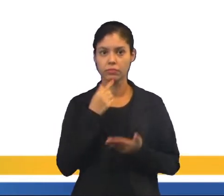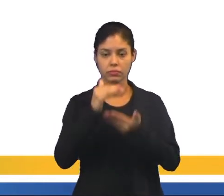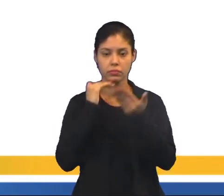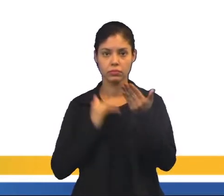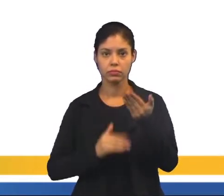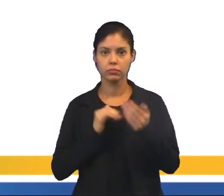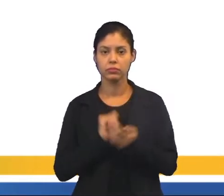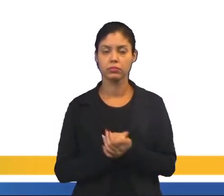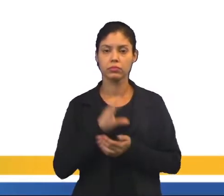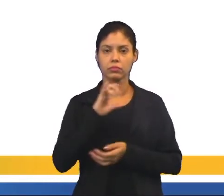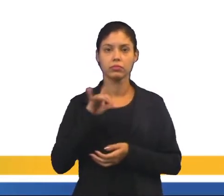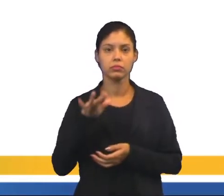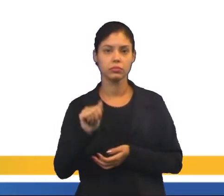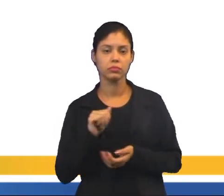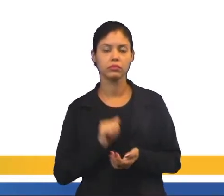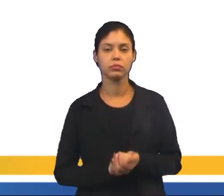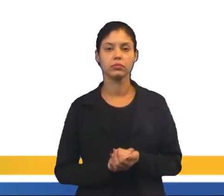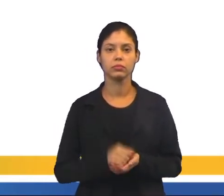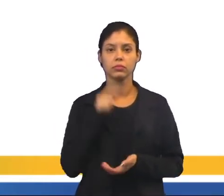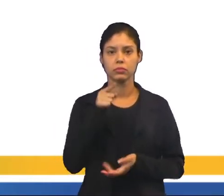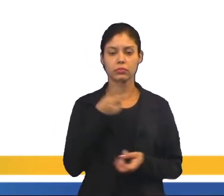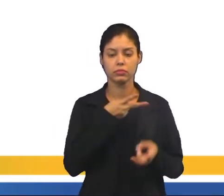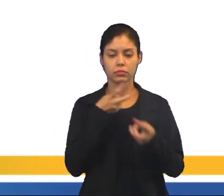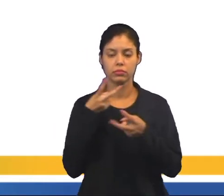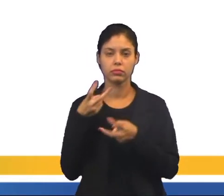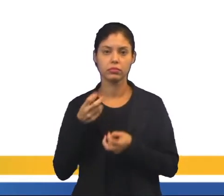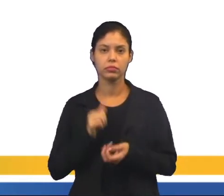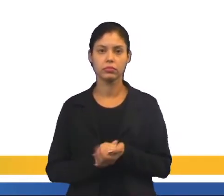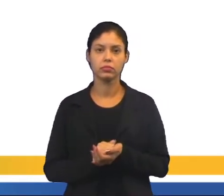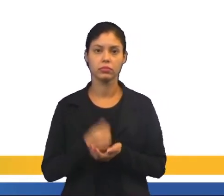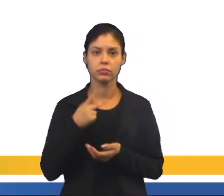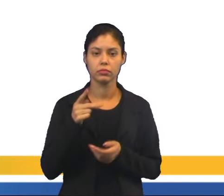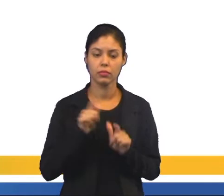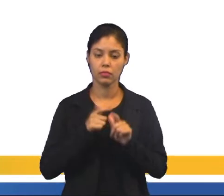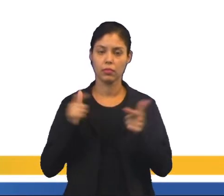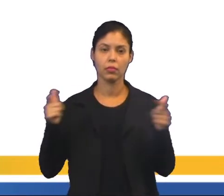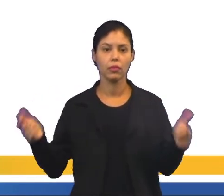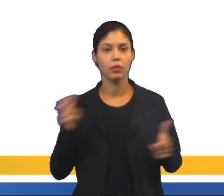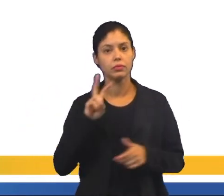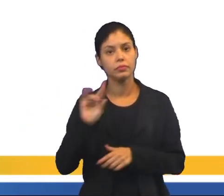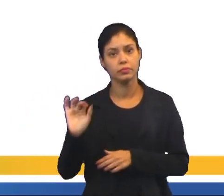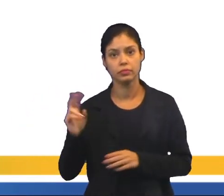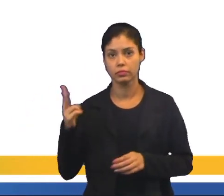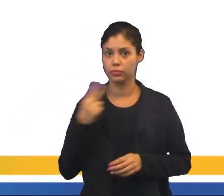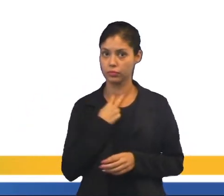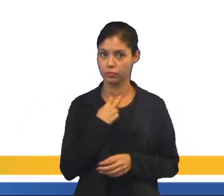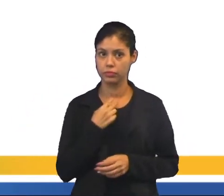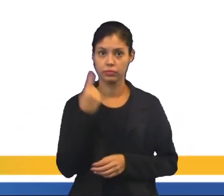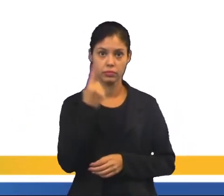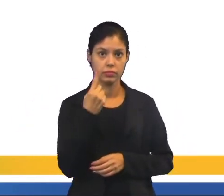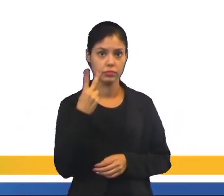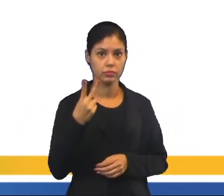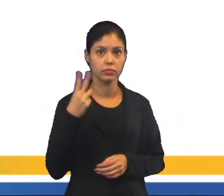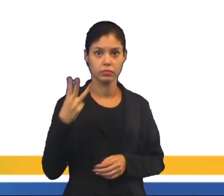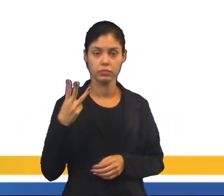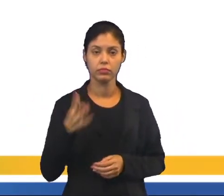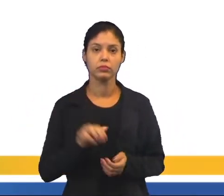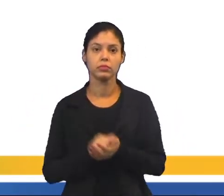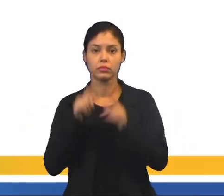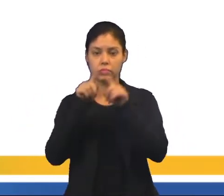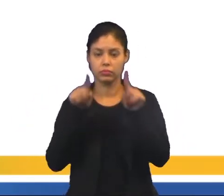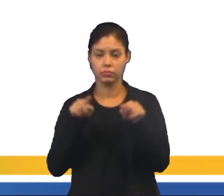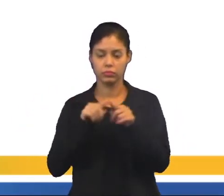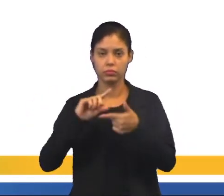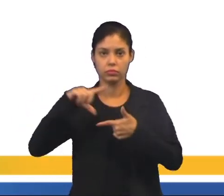ampliação feita por Camila? Você observa que na sua largura ela vai ocupar 1, 2, 3